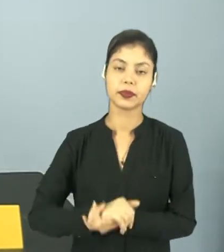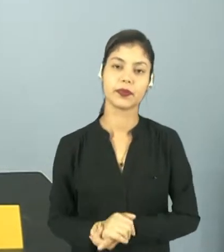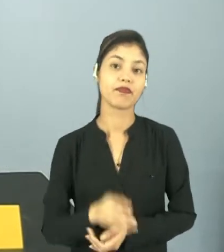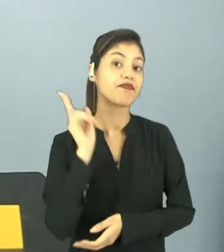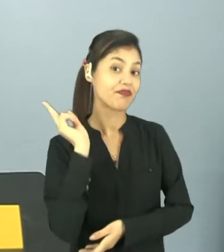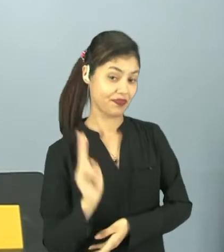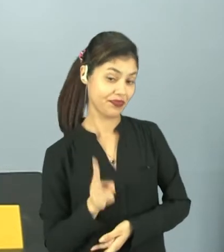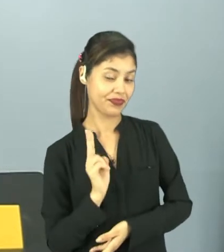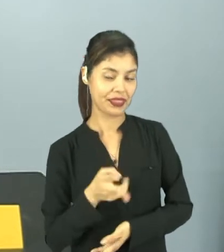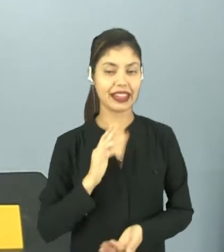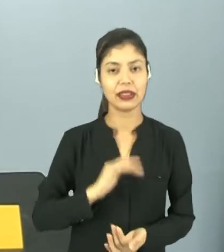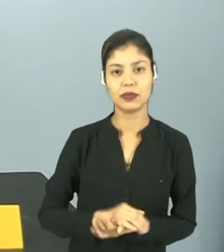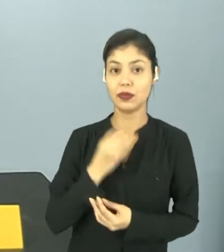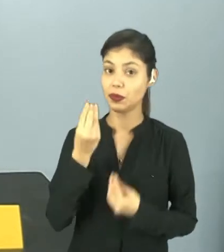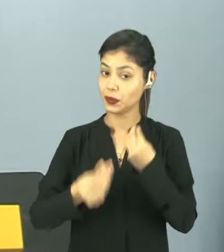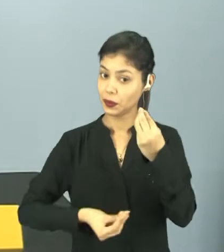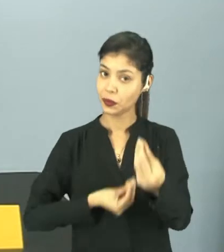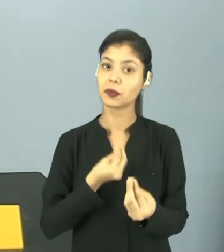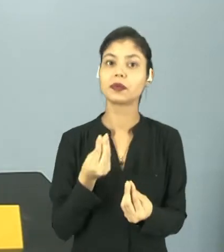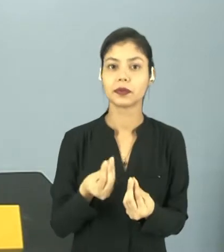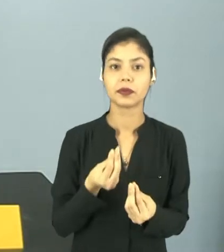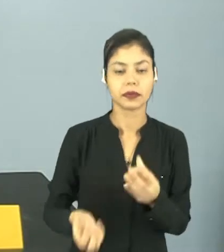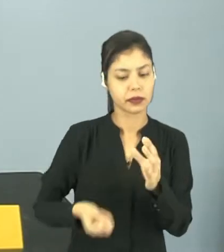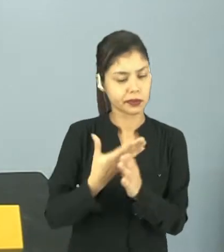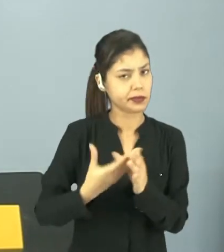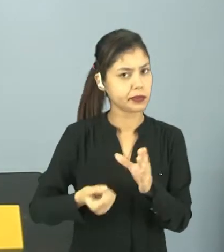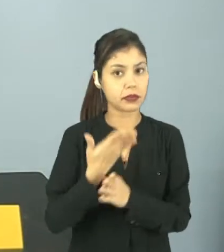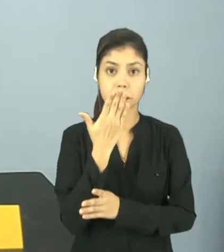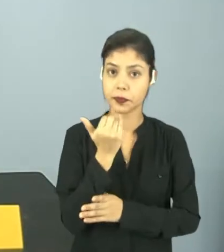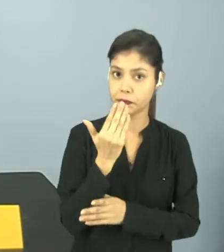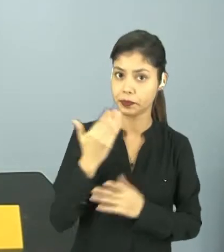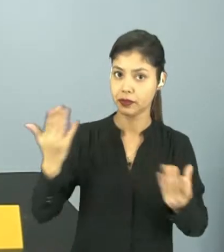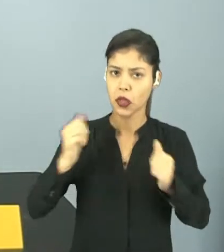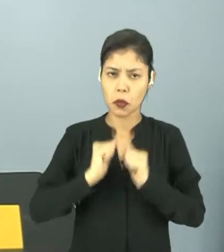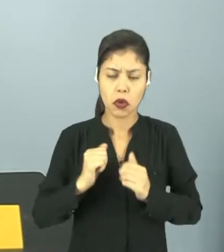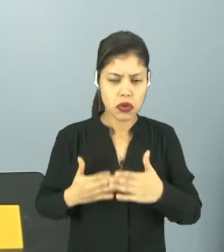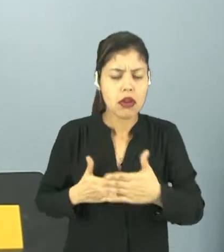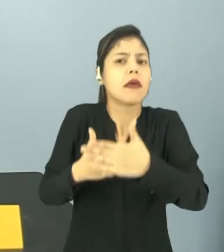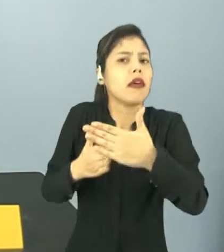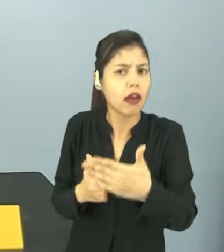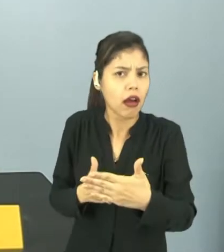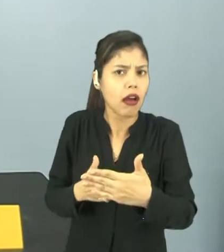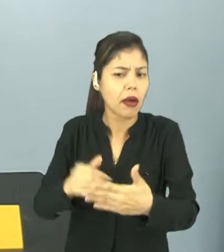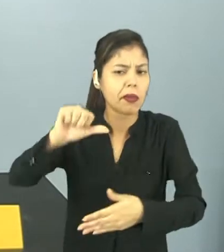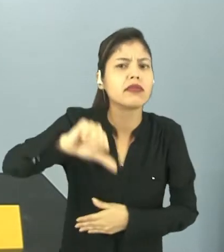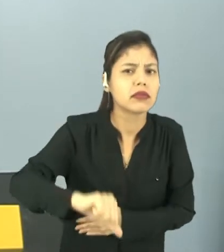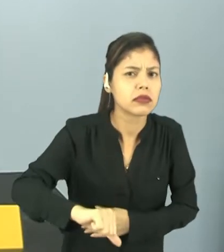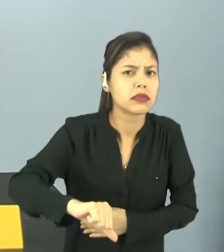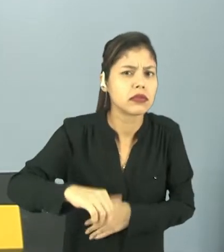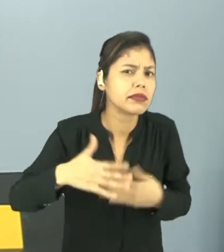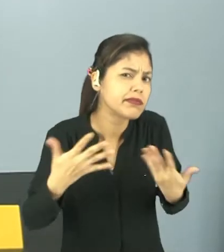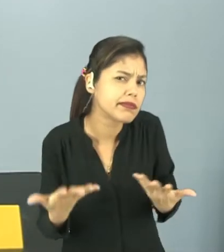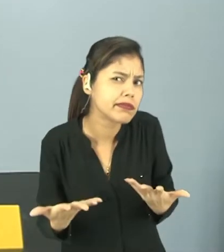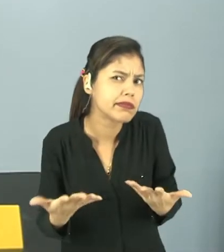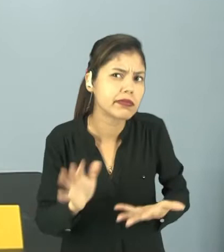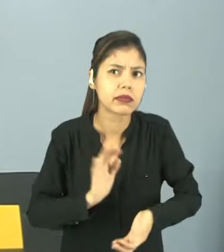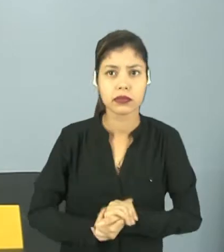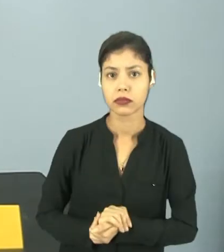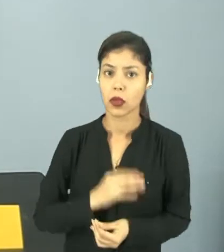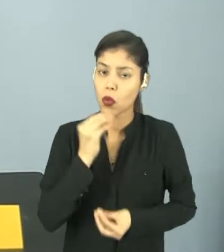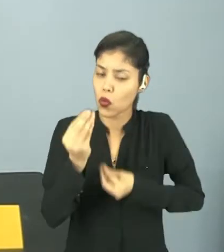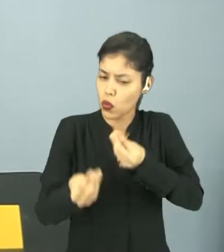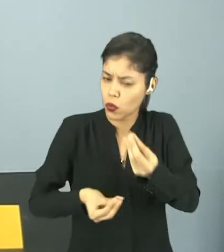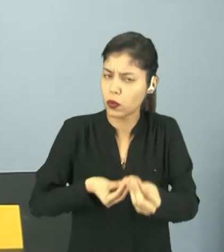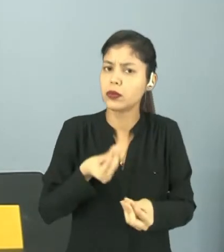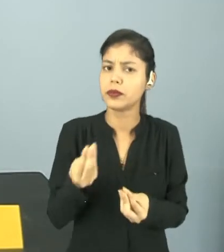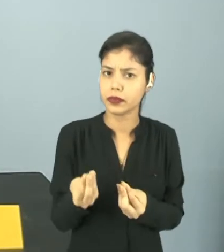mesmo. Como que a produção do alimento pode impactar negativamente? Ou